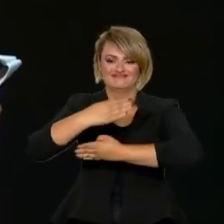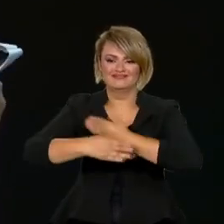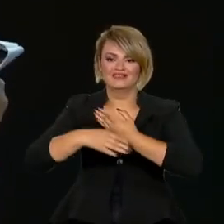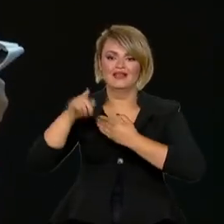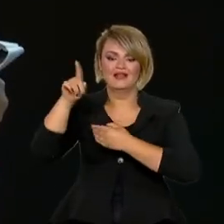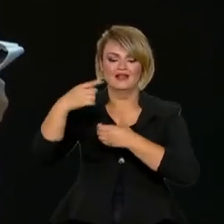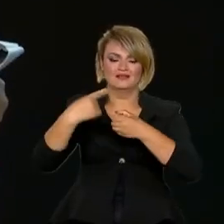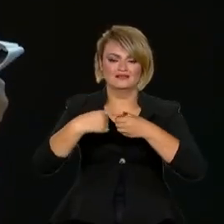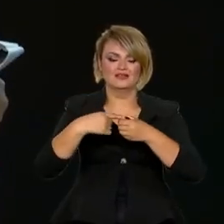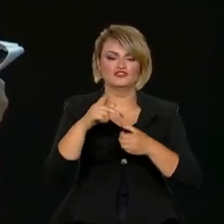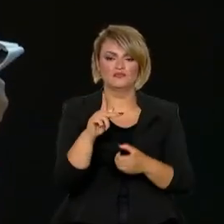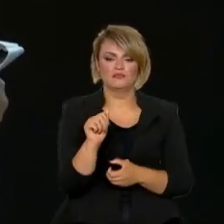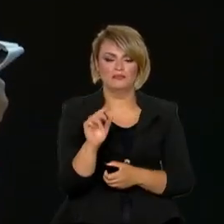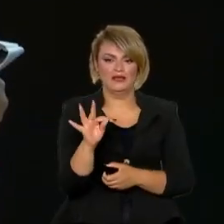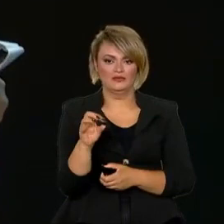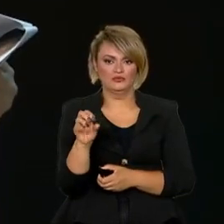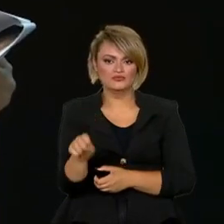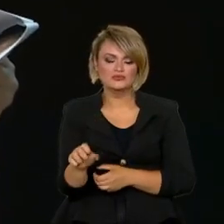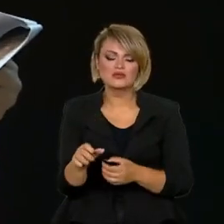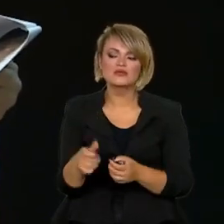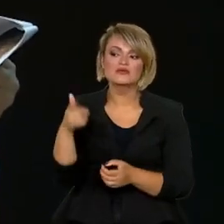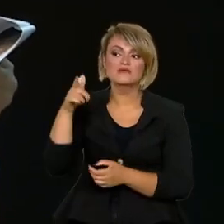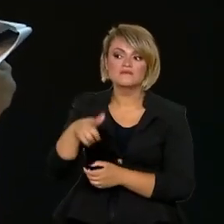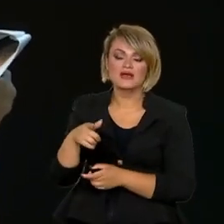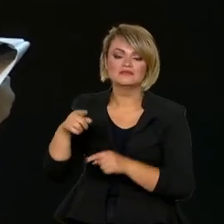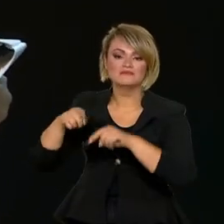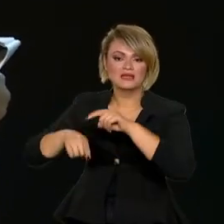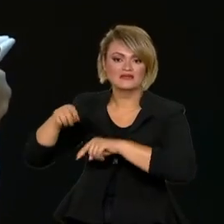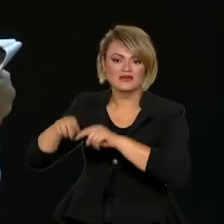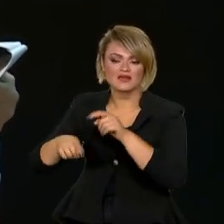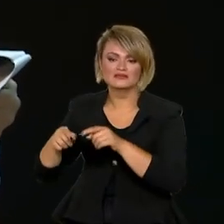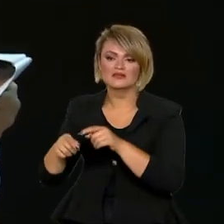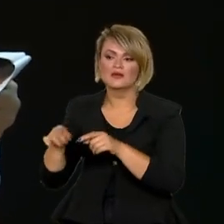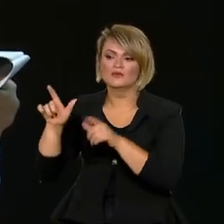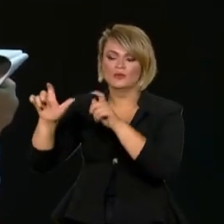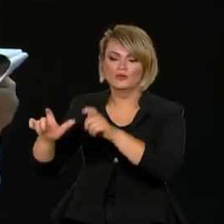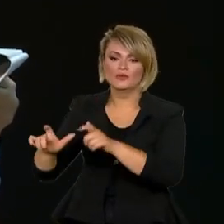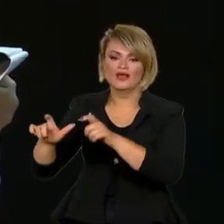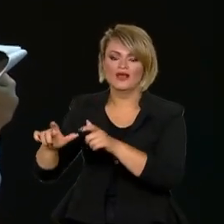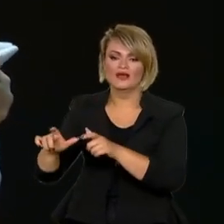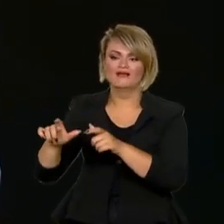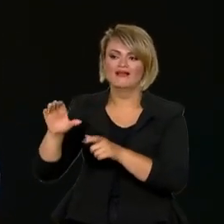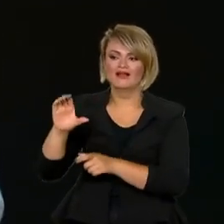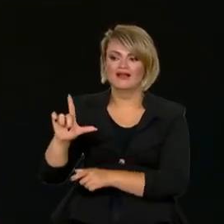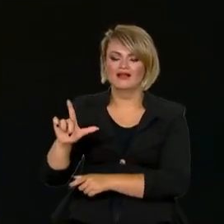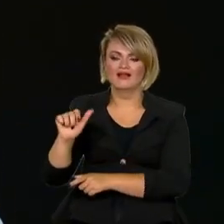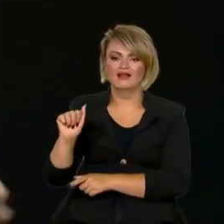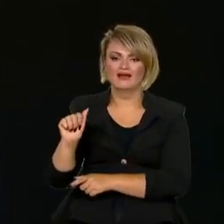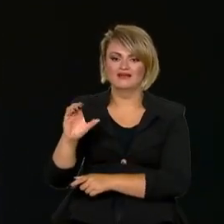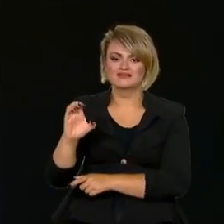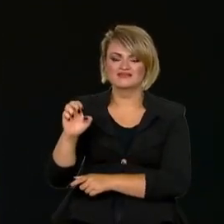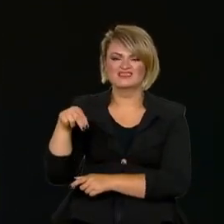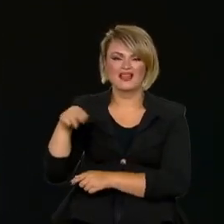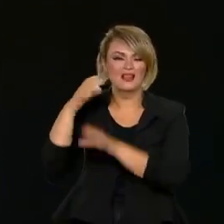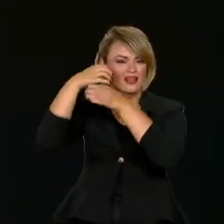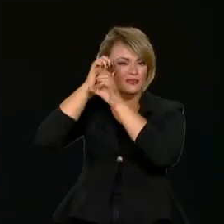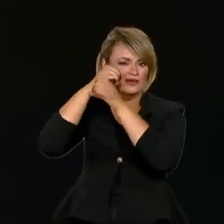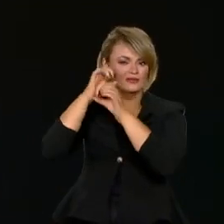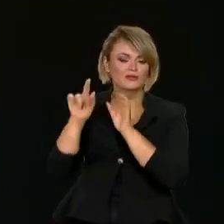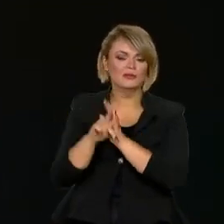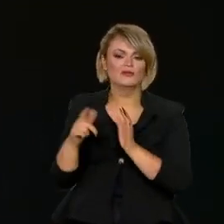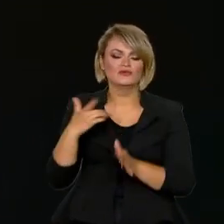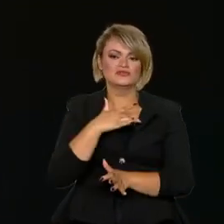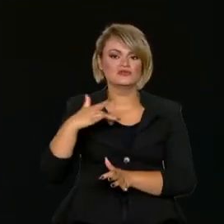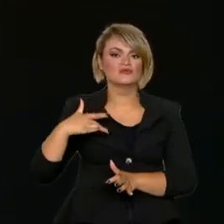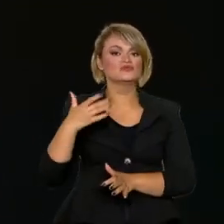em Patos, e equipamentos para o LACEN aqui em João Pessoa, né? Os laboratórios de saúde pública